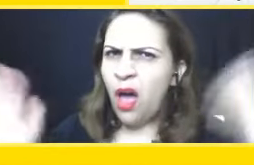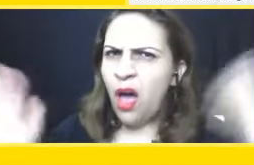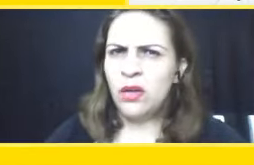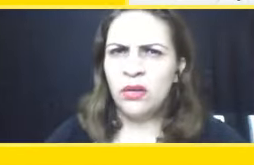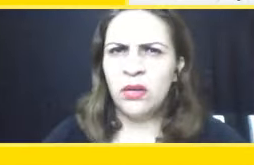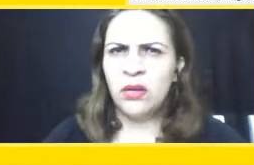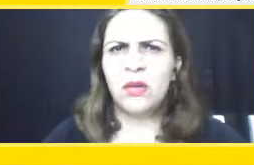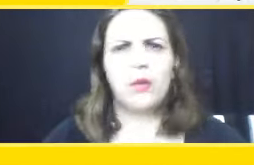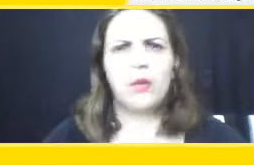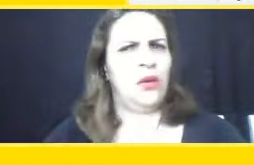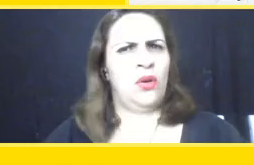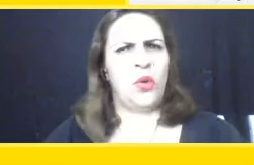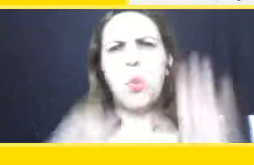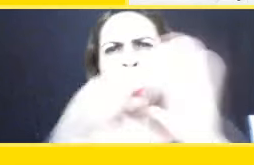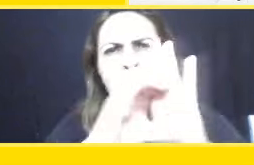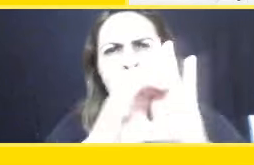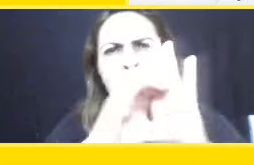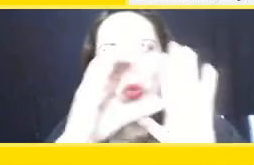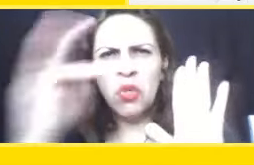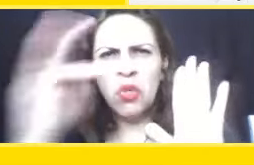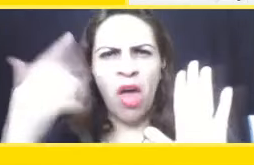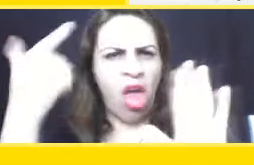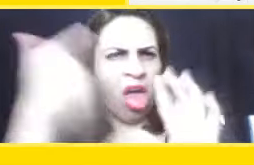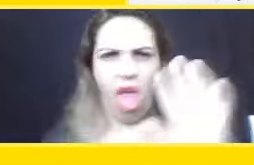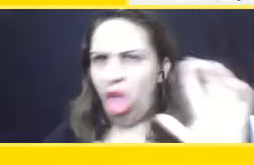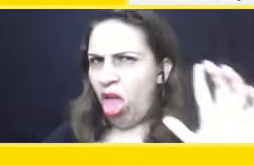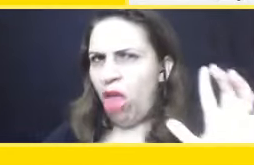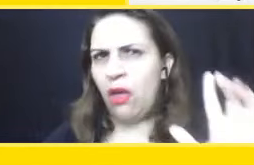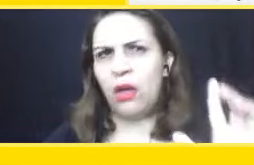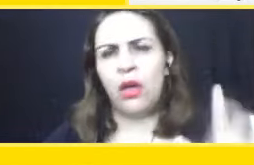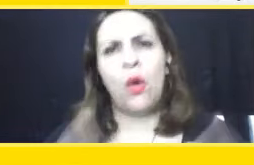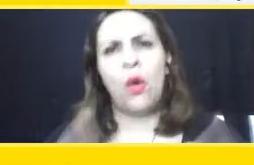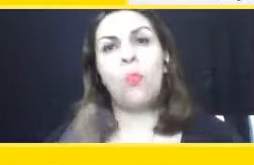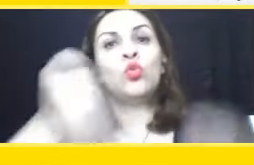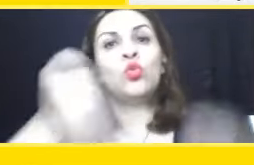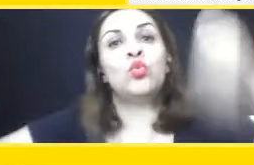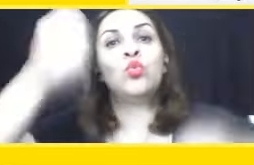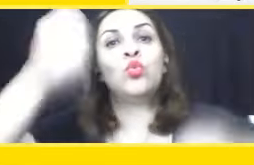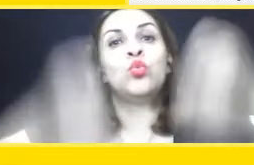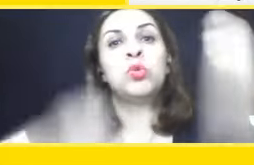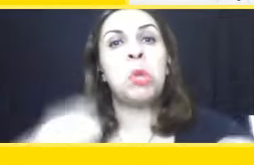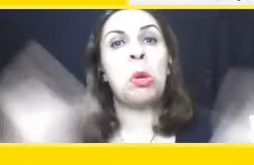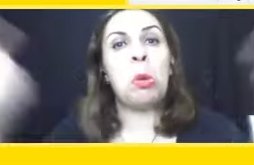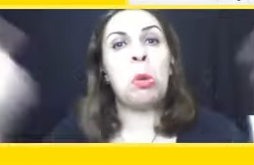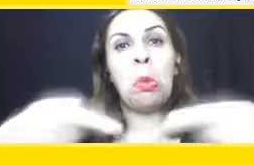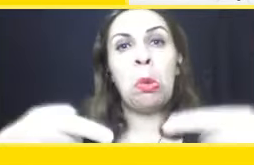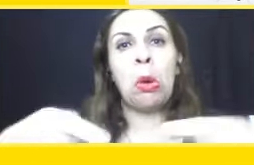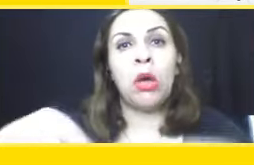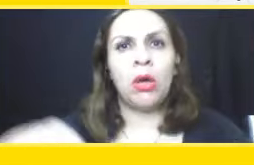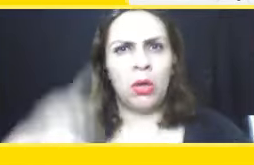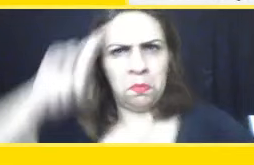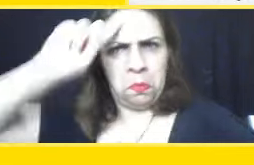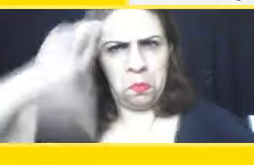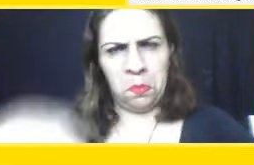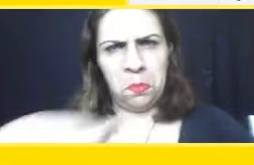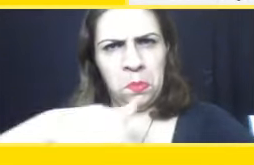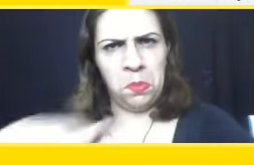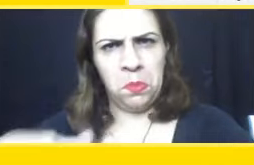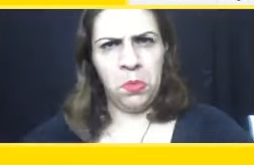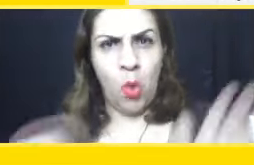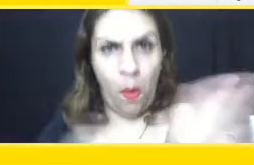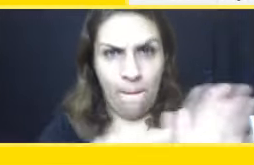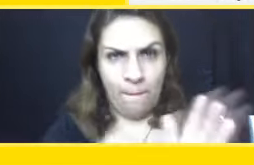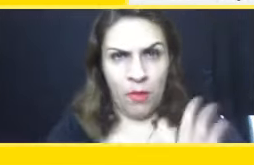ela é inconstitucional. É a interferência do Poder Judiciário no Poder Executivo. O próprio Supremo